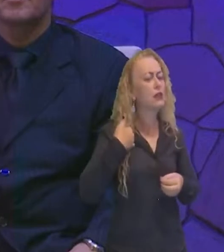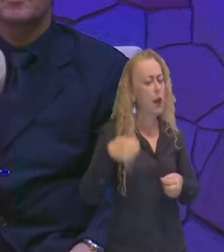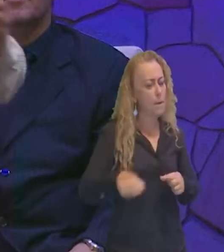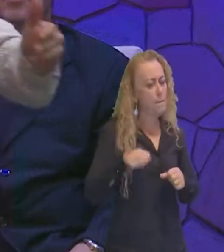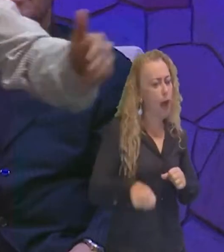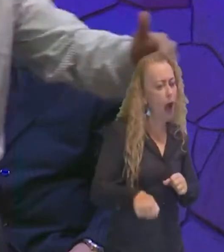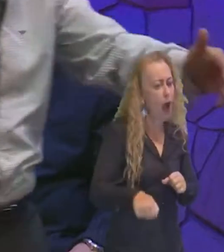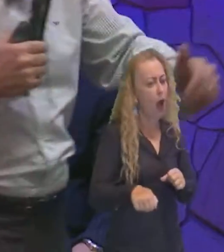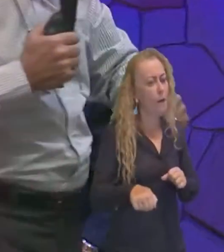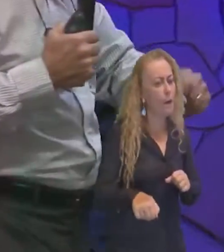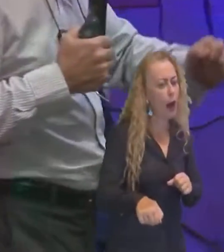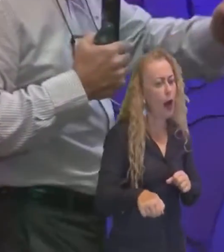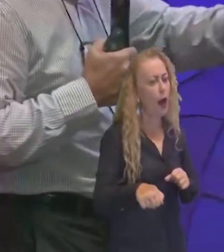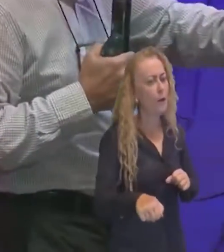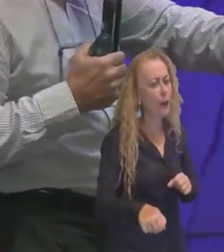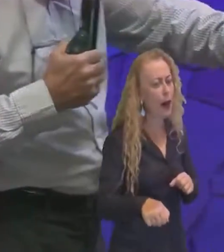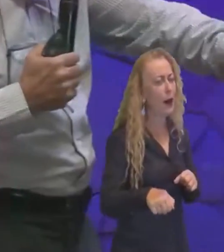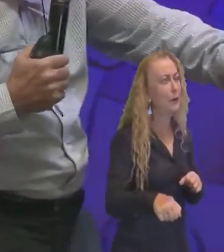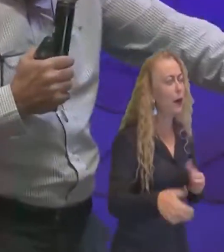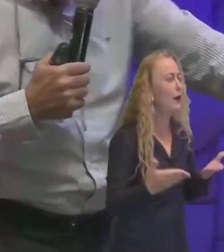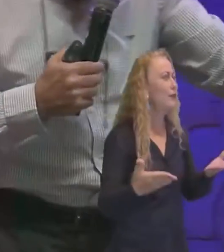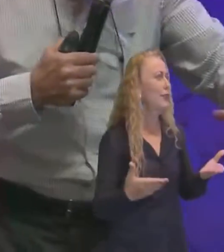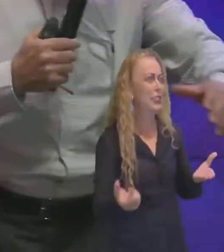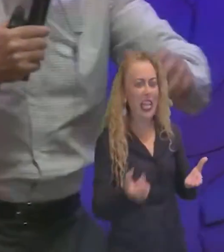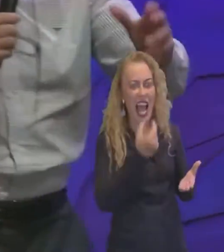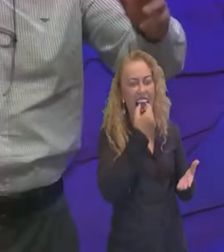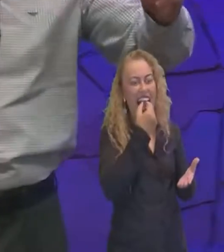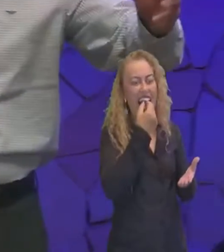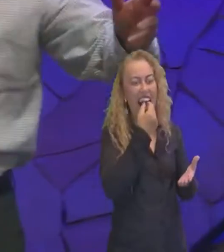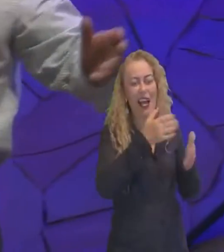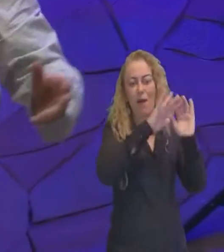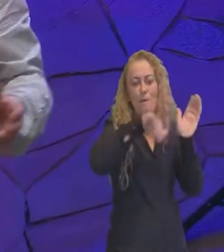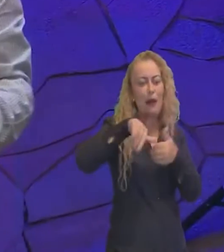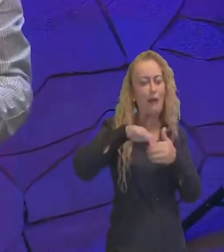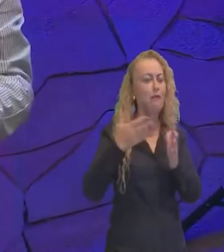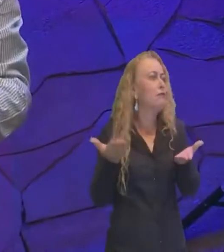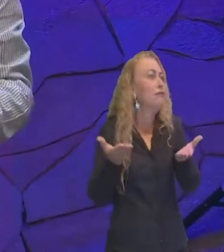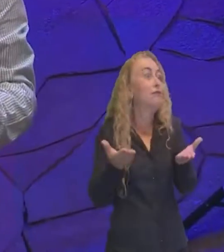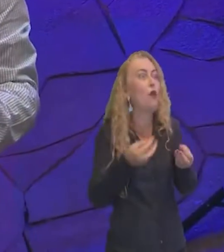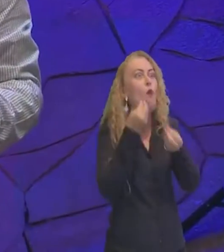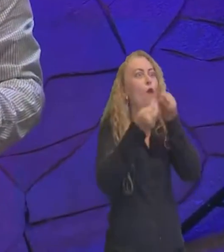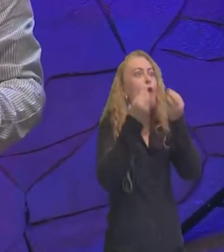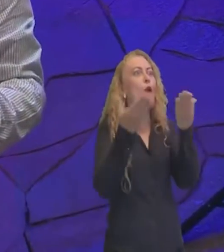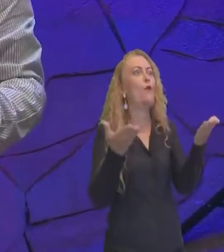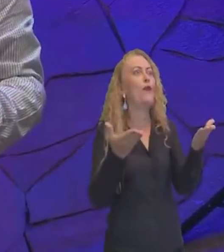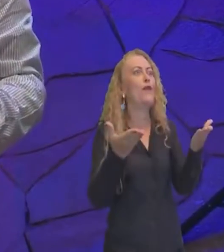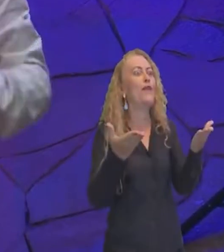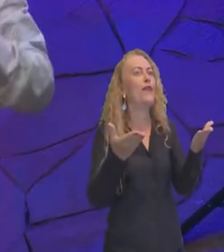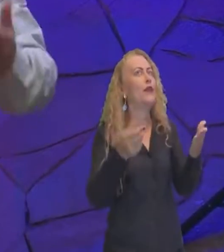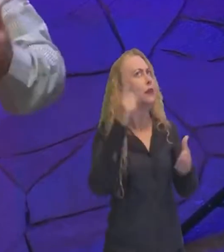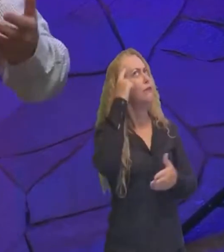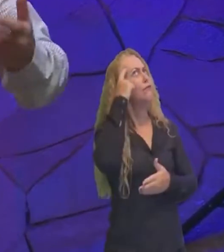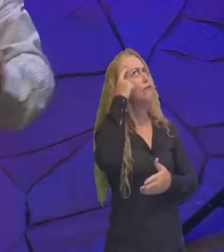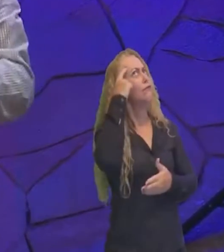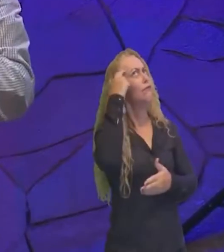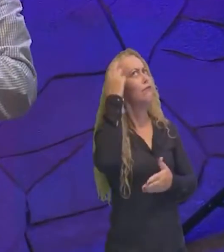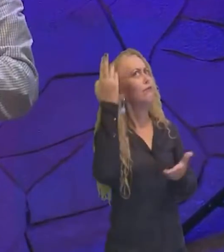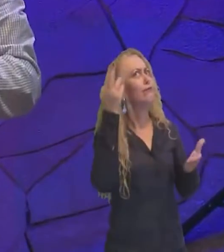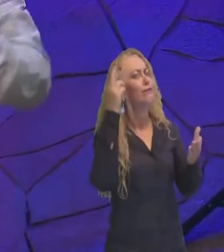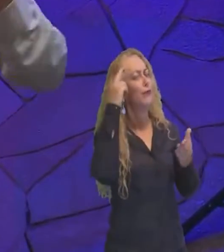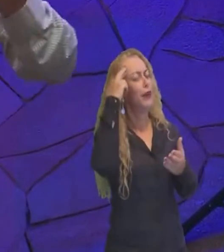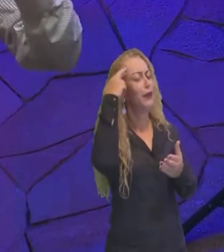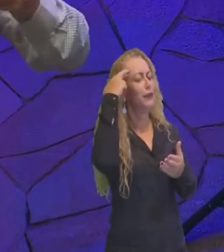dente, não, dente não tem a dentadura, etc. Mas como é que vai ser essa situação? Mas como é